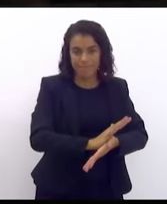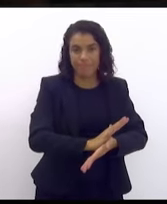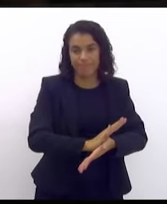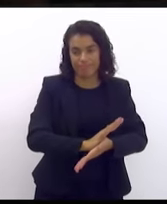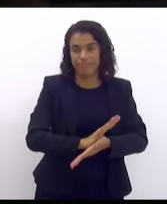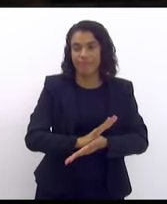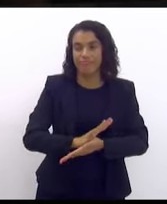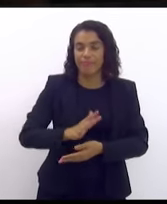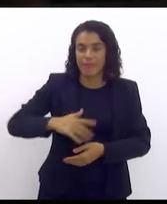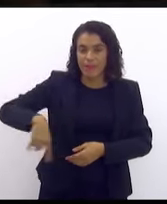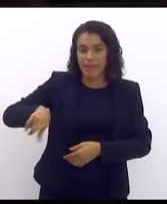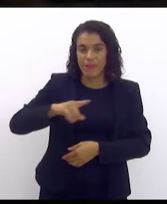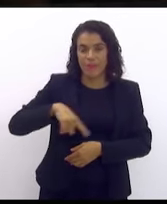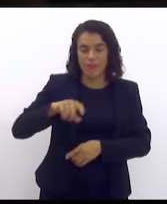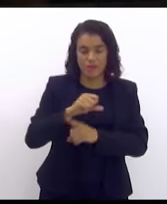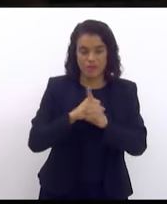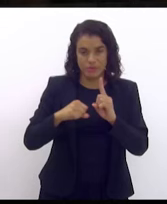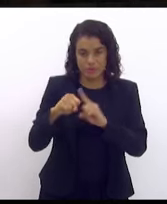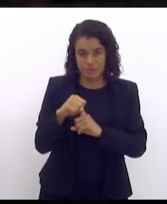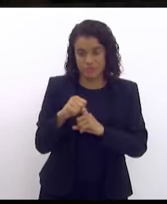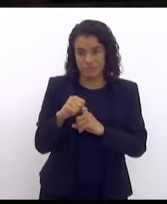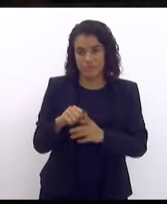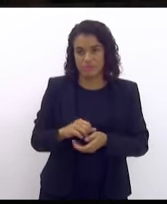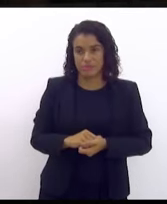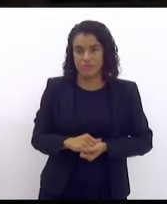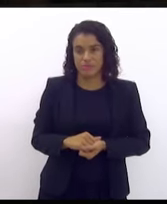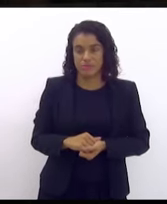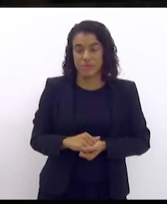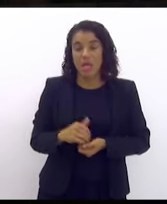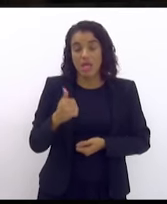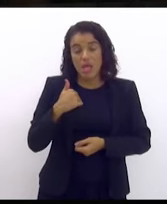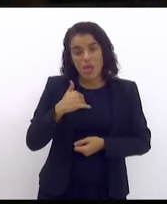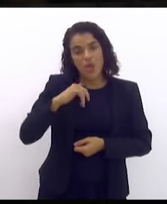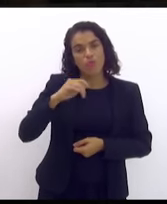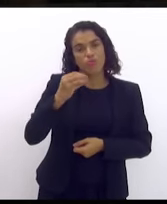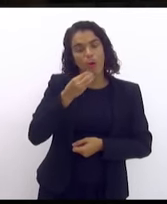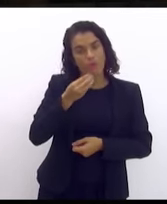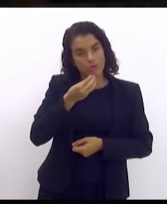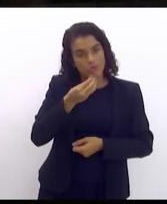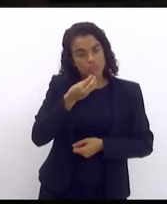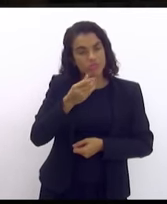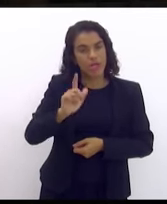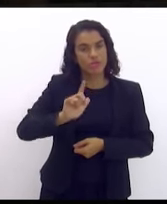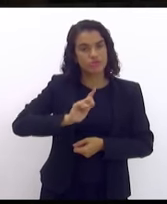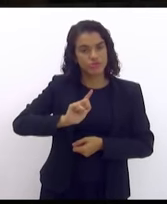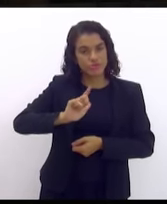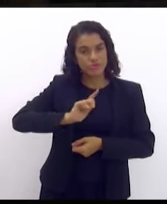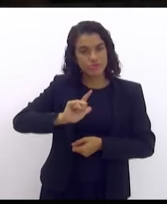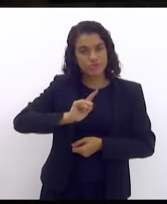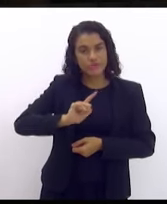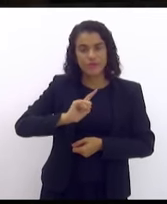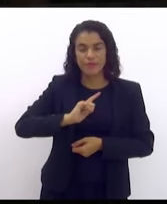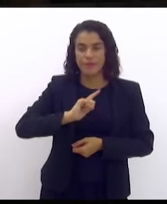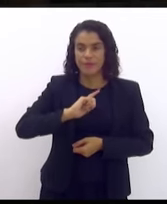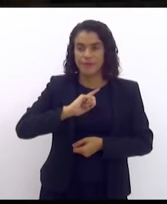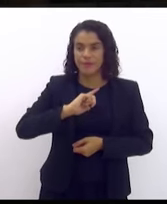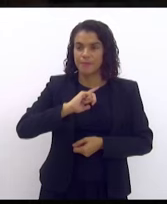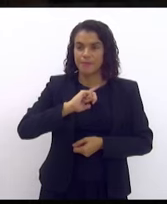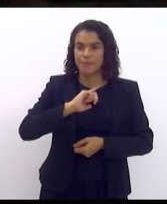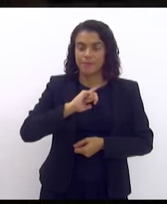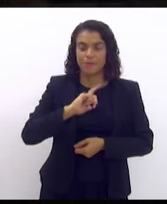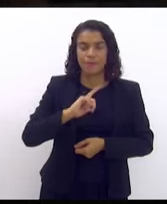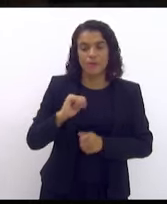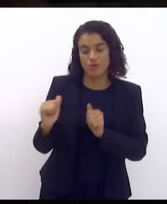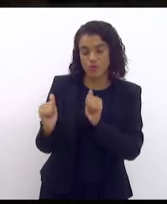em nossa sociedade tive oportunidade senhor presidente com o